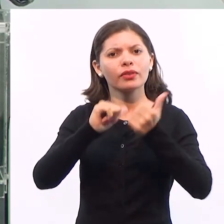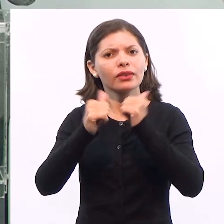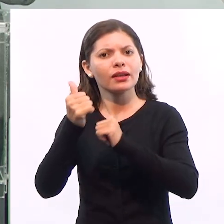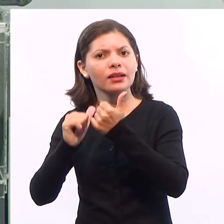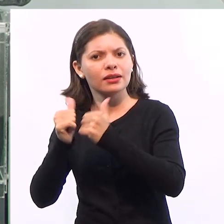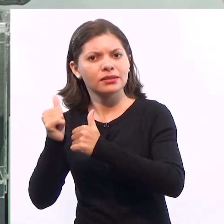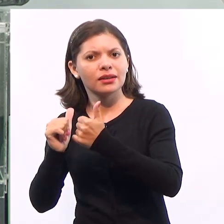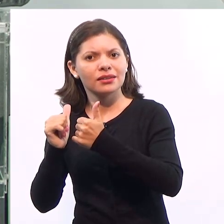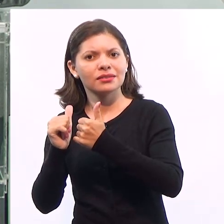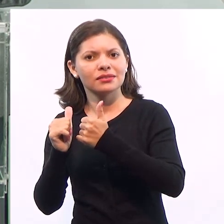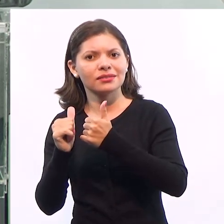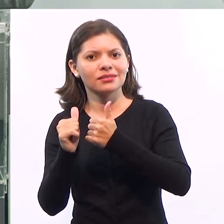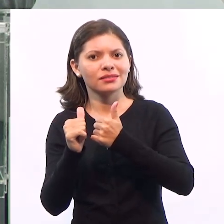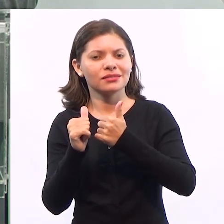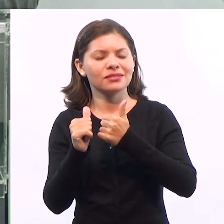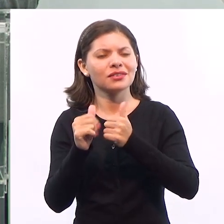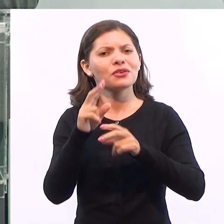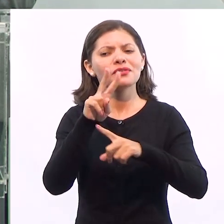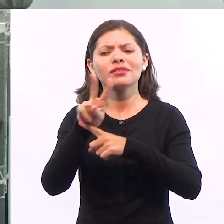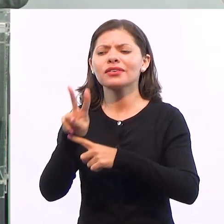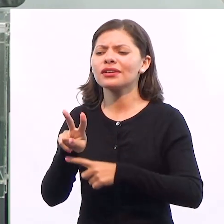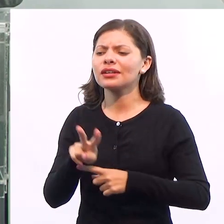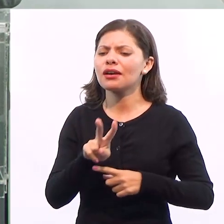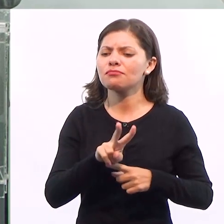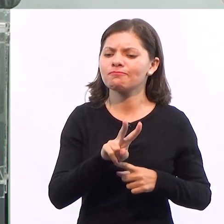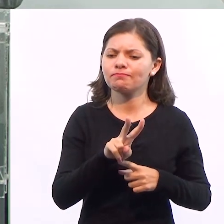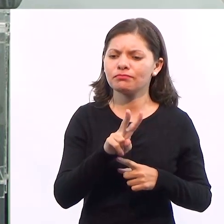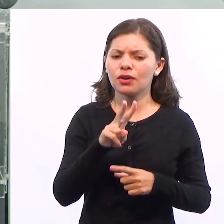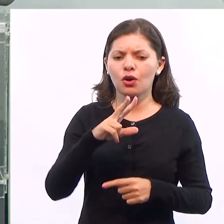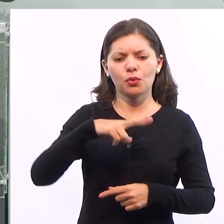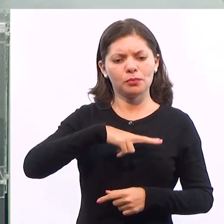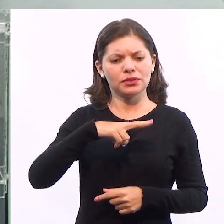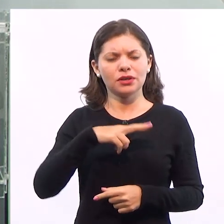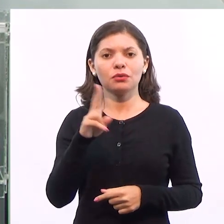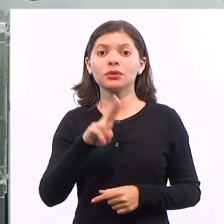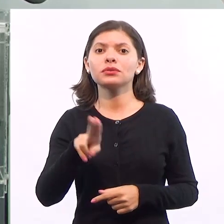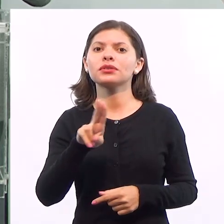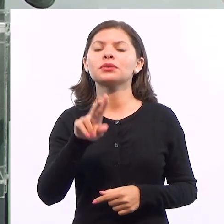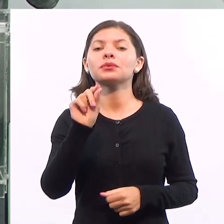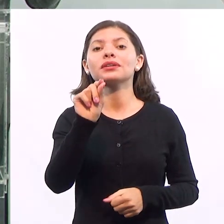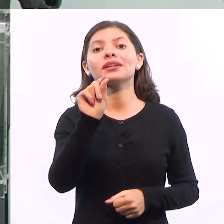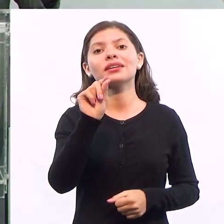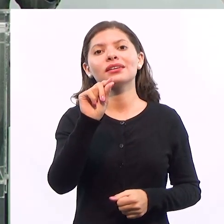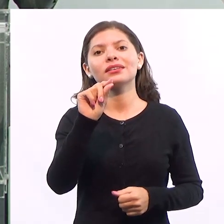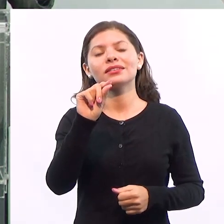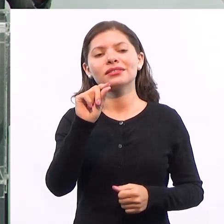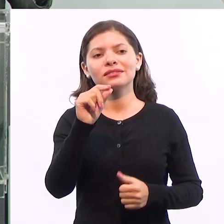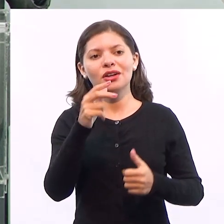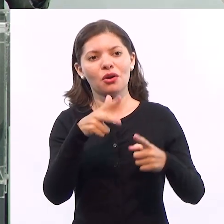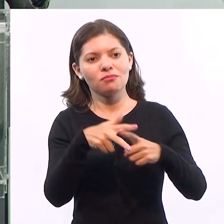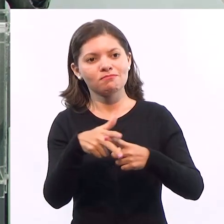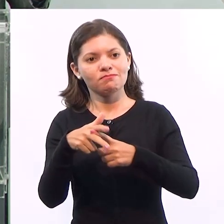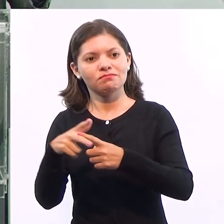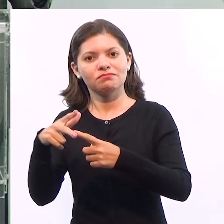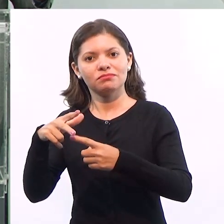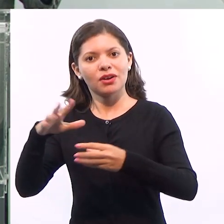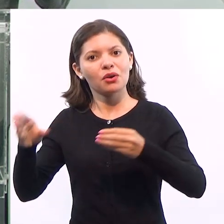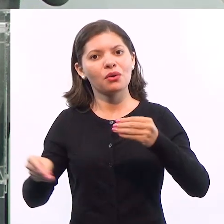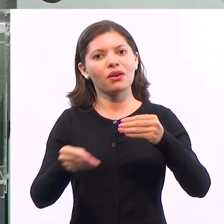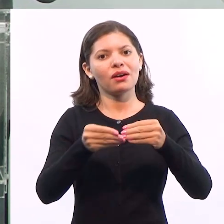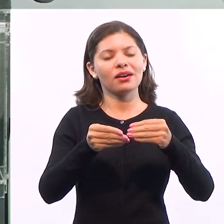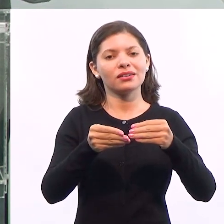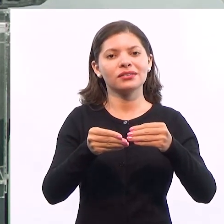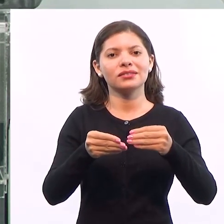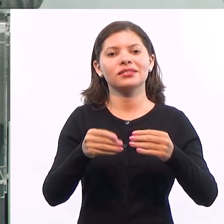lá, vamos fazer um benchmark, vamos verificar o que eles estão utilizando para nós adequarmos a nossa realidade pública